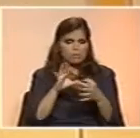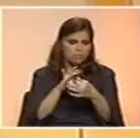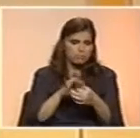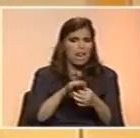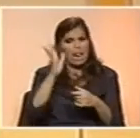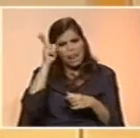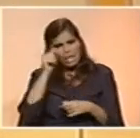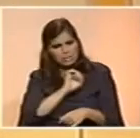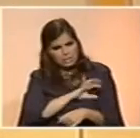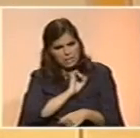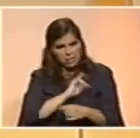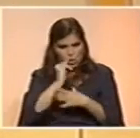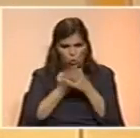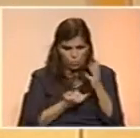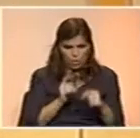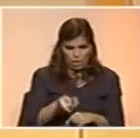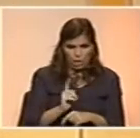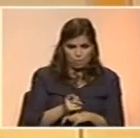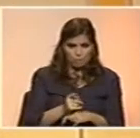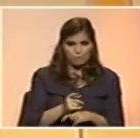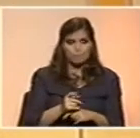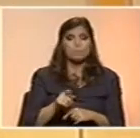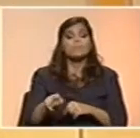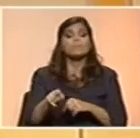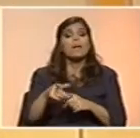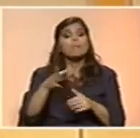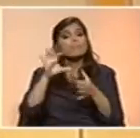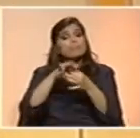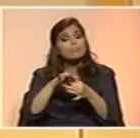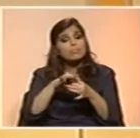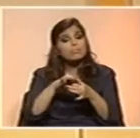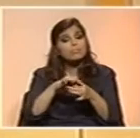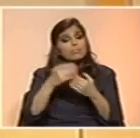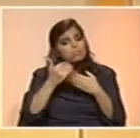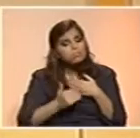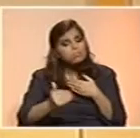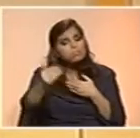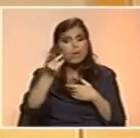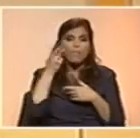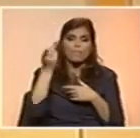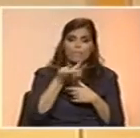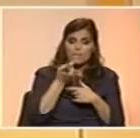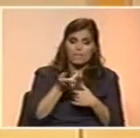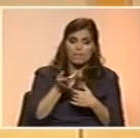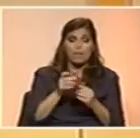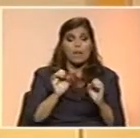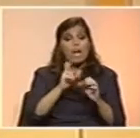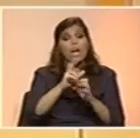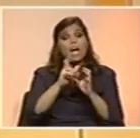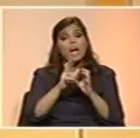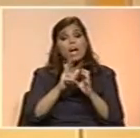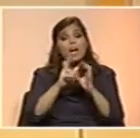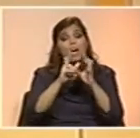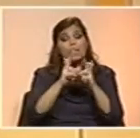leite, o iogurte. E o queijo. Muito, exatamente. Em relação à longevidade, embora não existam provavelmente ainda resultados muito,